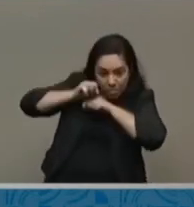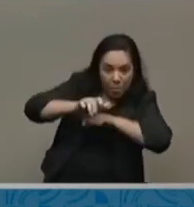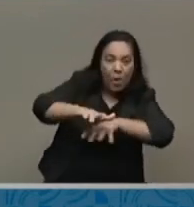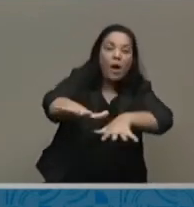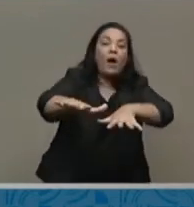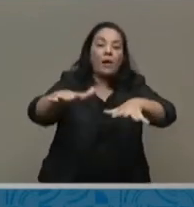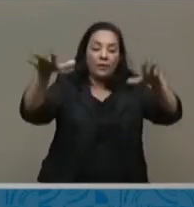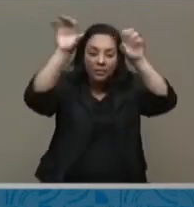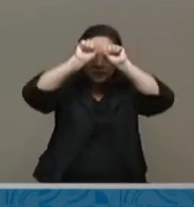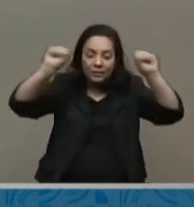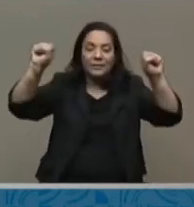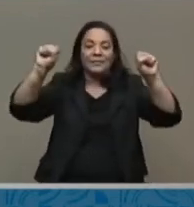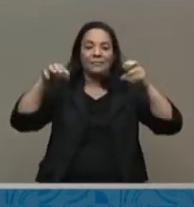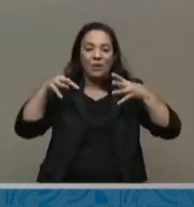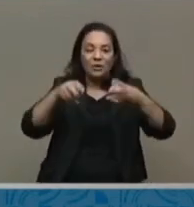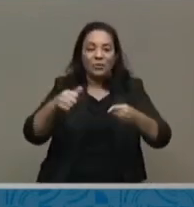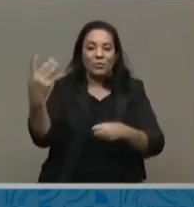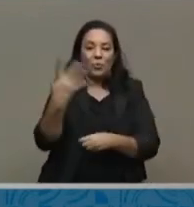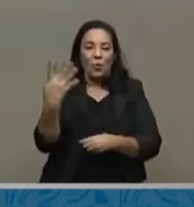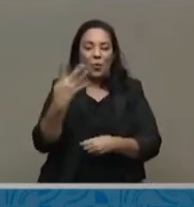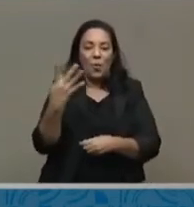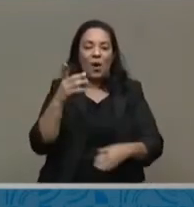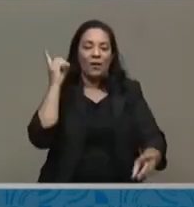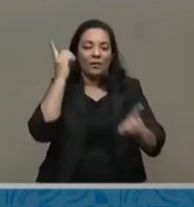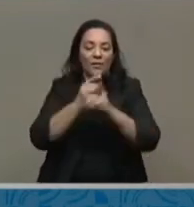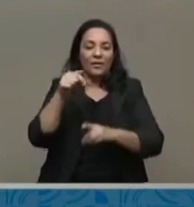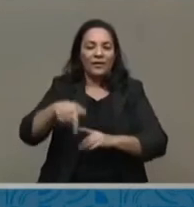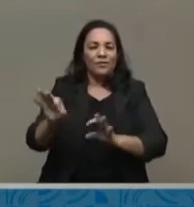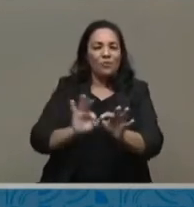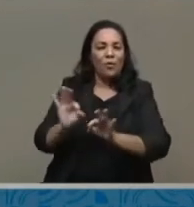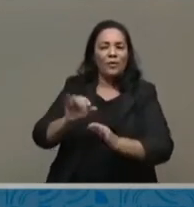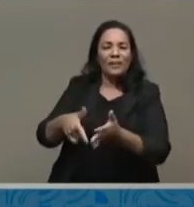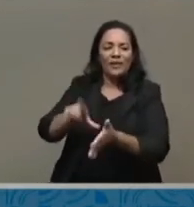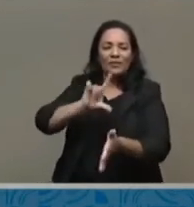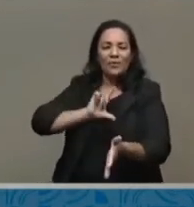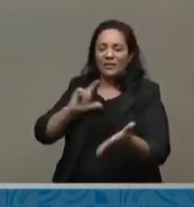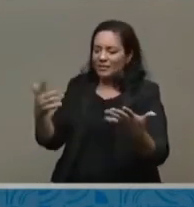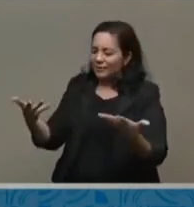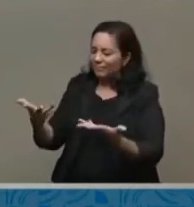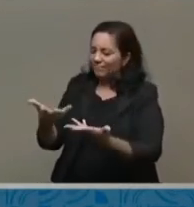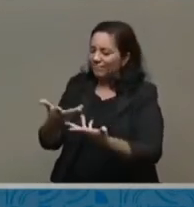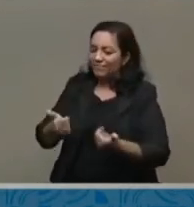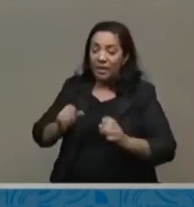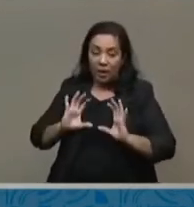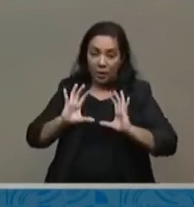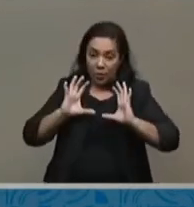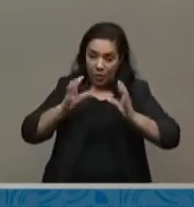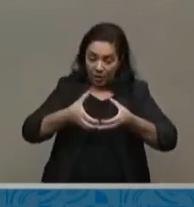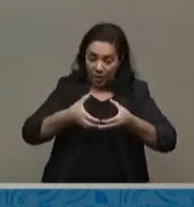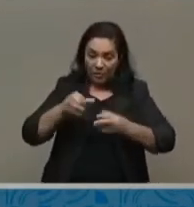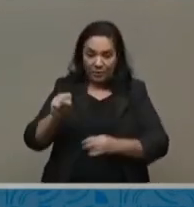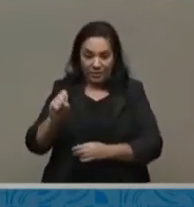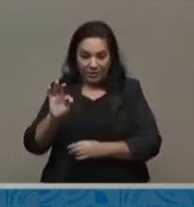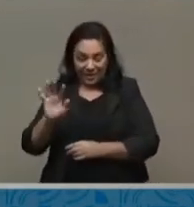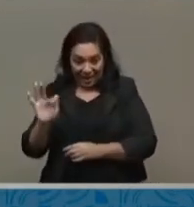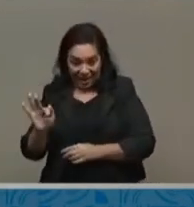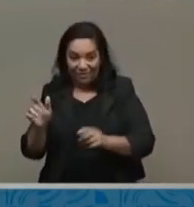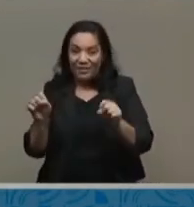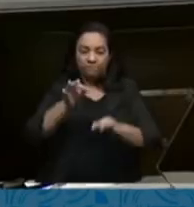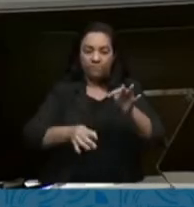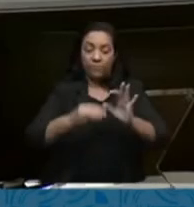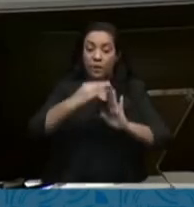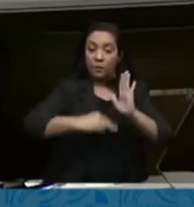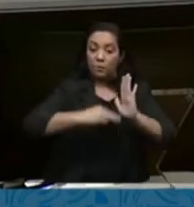neste quarto encontro o qual foi preparado com muito afinco por toda a equipe do supremo e do